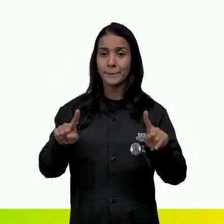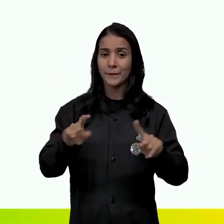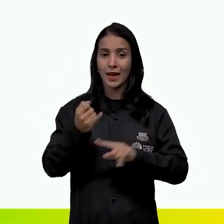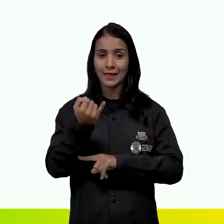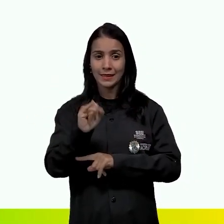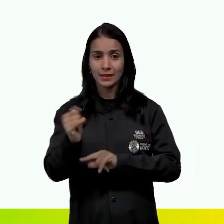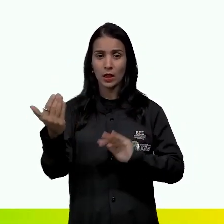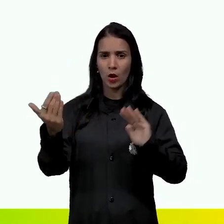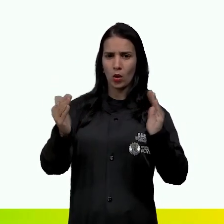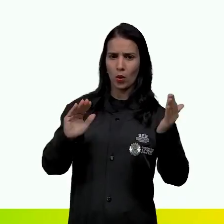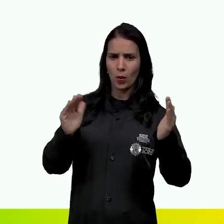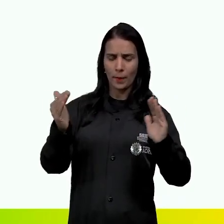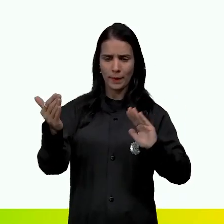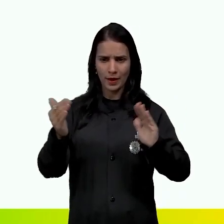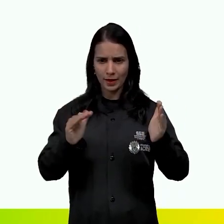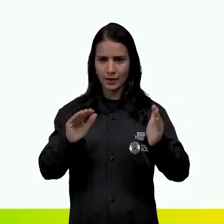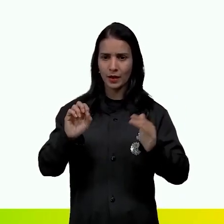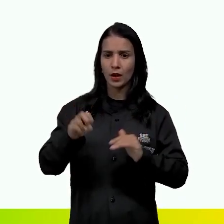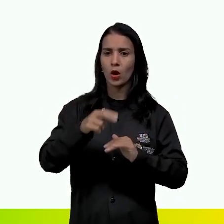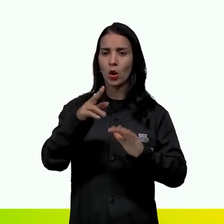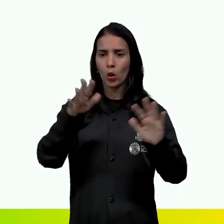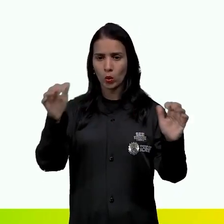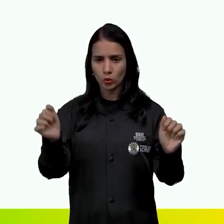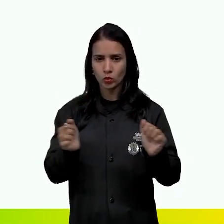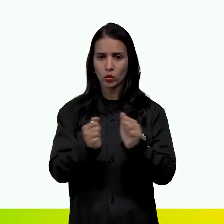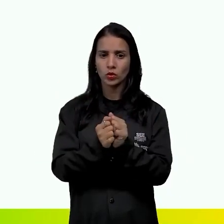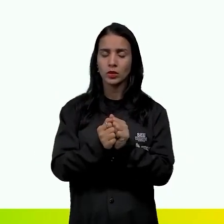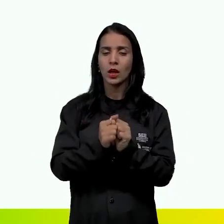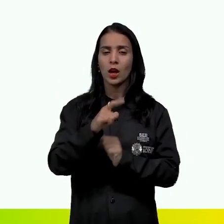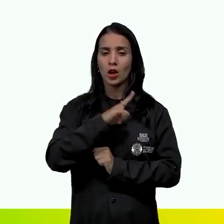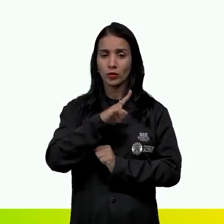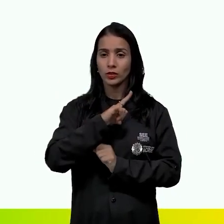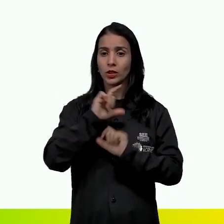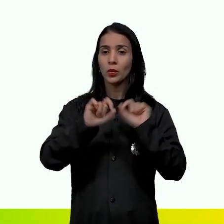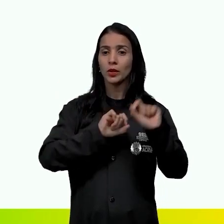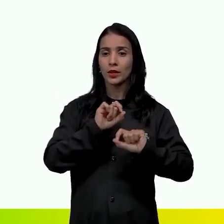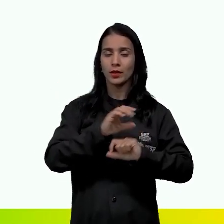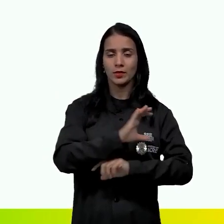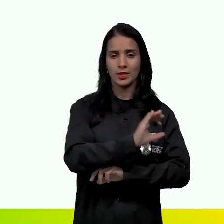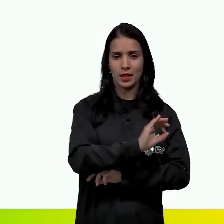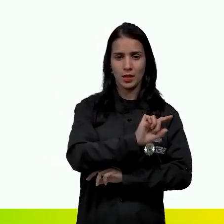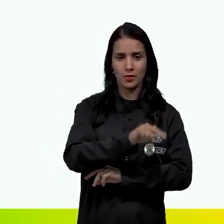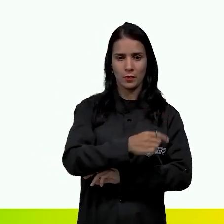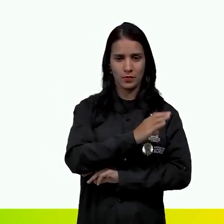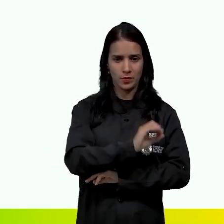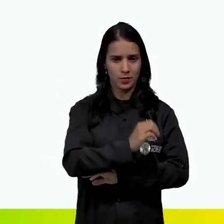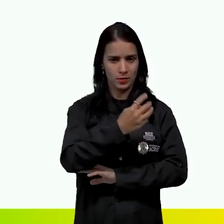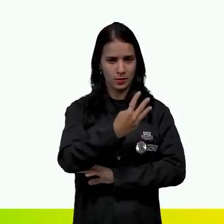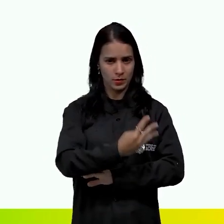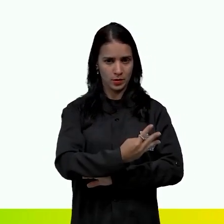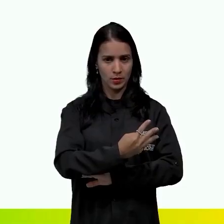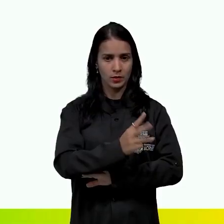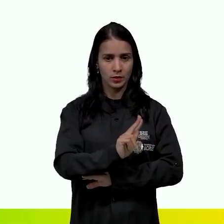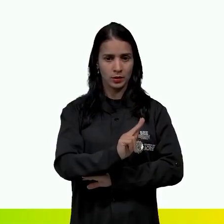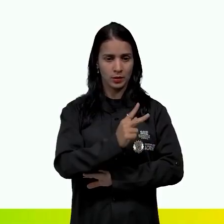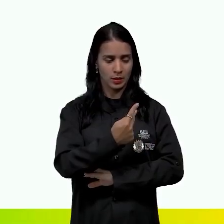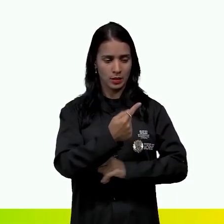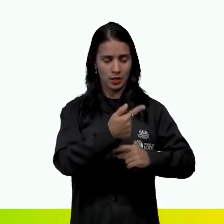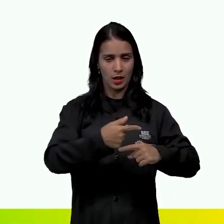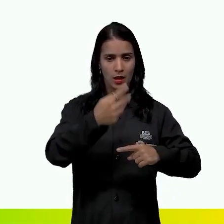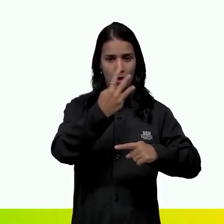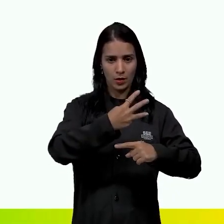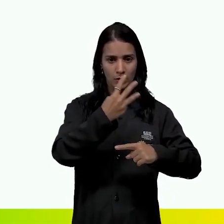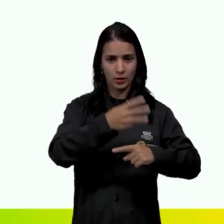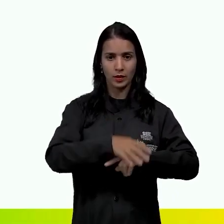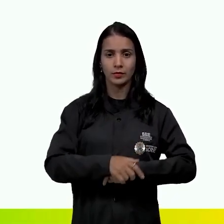duas igualdades, eu vou ter o seguinte, 0,03 vezes h ao cubo tem que